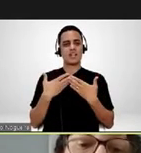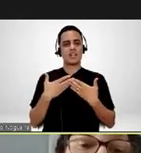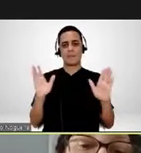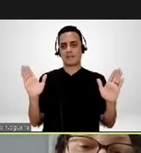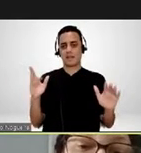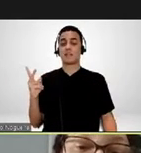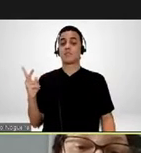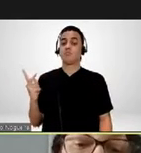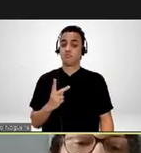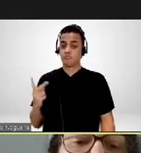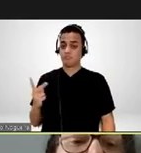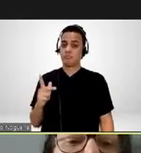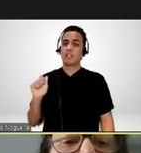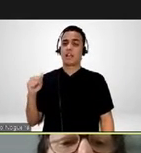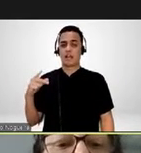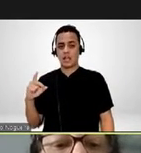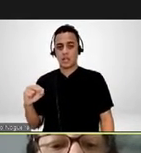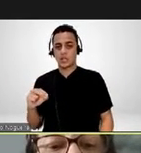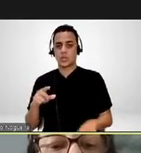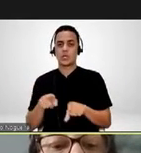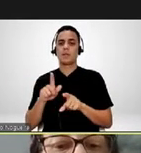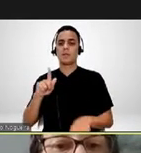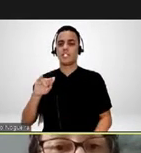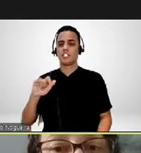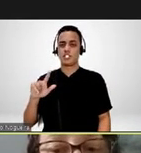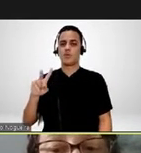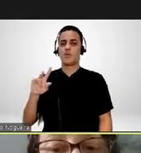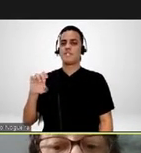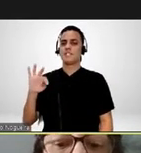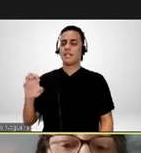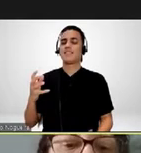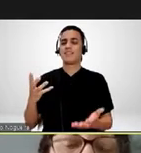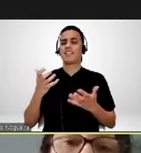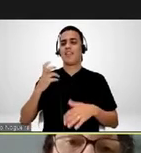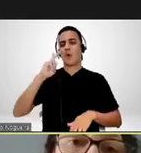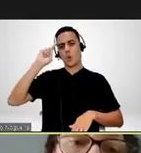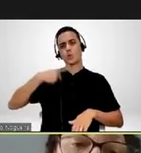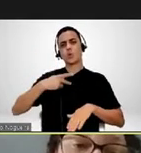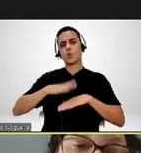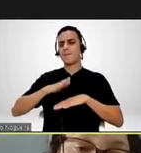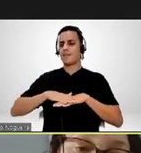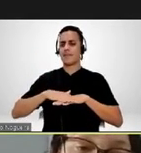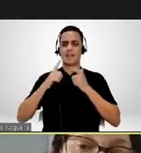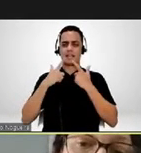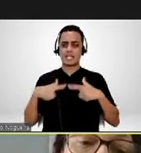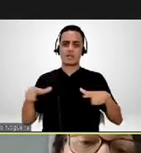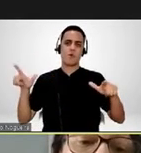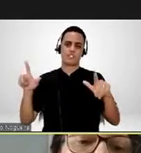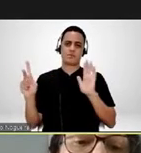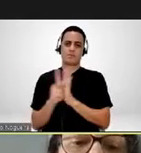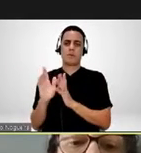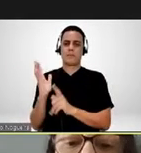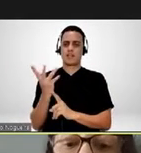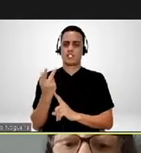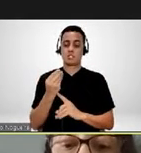quanto Gil Vicente procuram a autonomia da linguagem artística, tanto na fotografia como na pintura. Então,